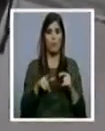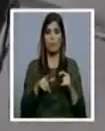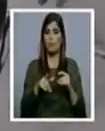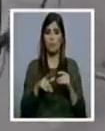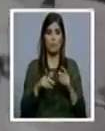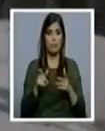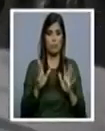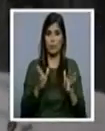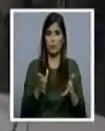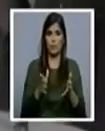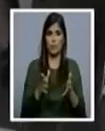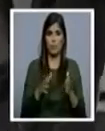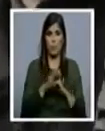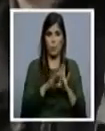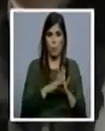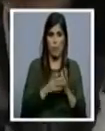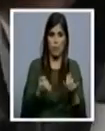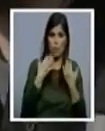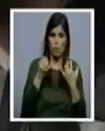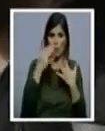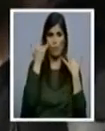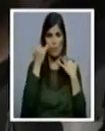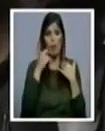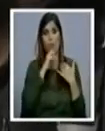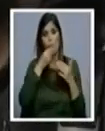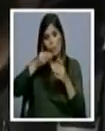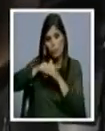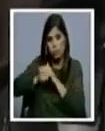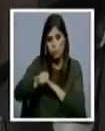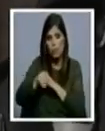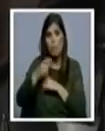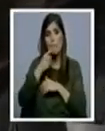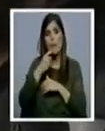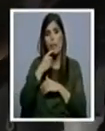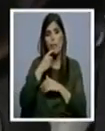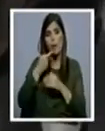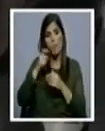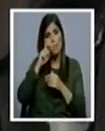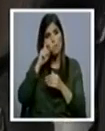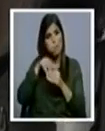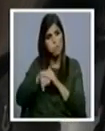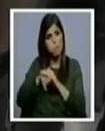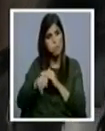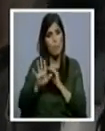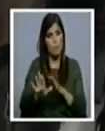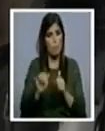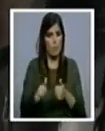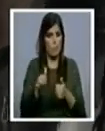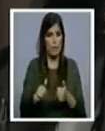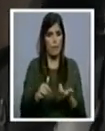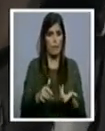os dados. E, portanto, isto dá-nos uma grande vantagem, podemos colocá-los dentro da rocha, onde ficam muito mais seguros